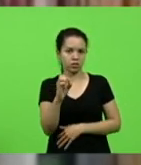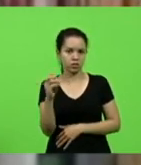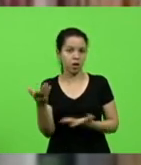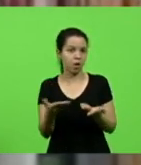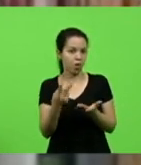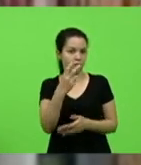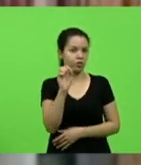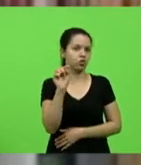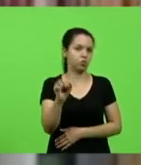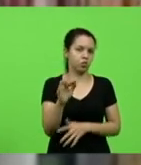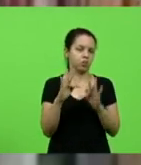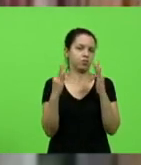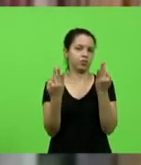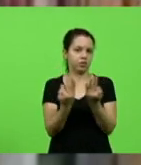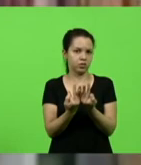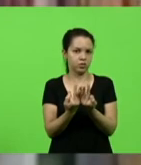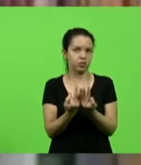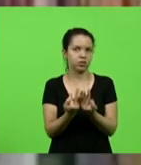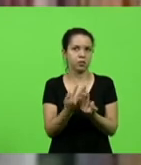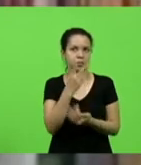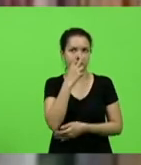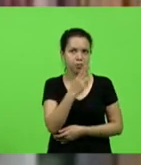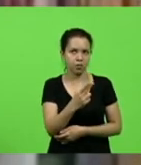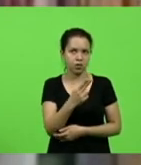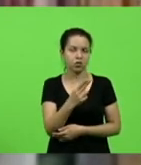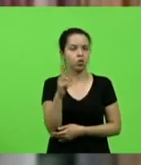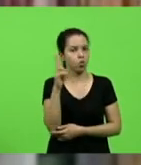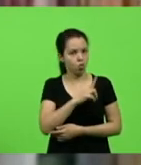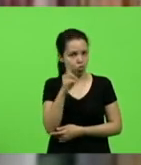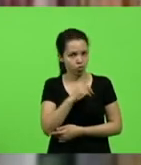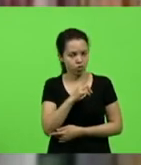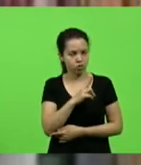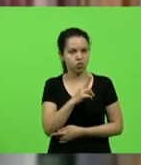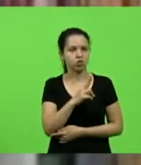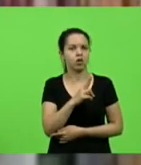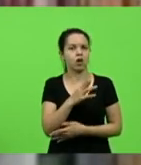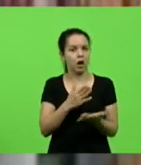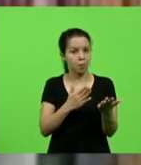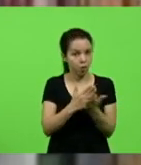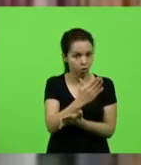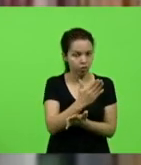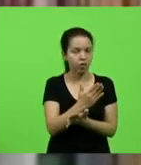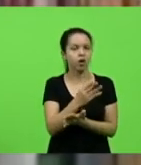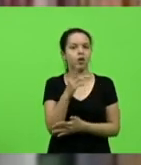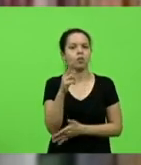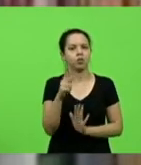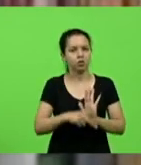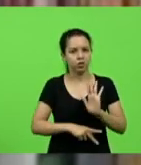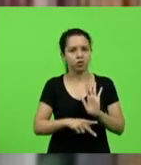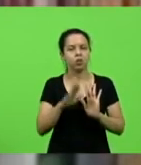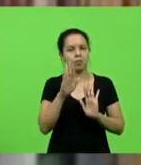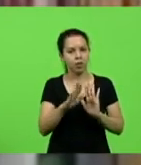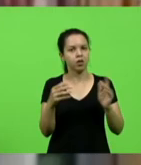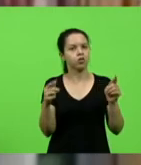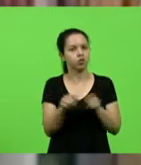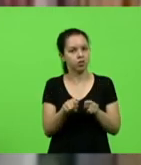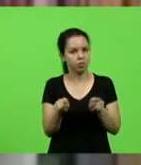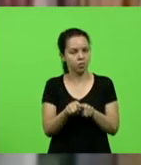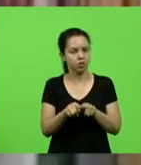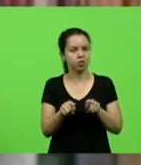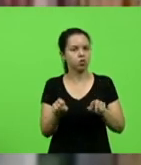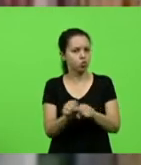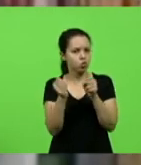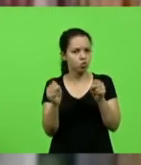mil famílias. Me parece urgente não apenas aprovarmos desse projeto de lei, mas também destruirmos os mitos e